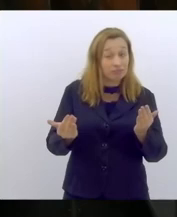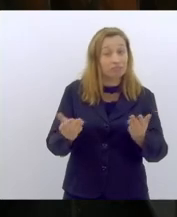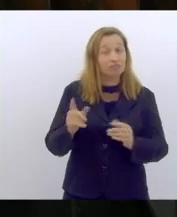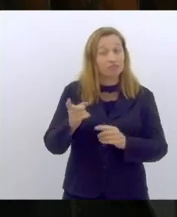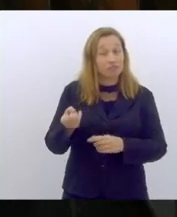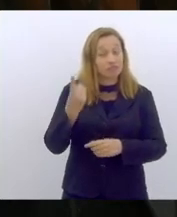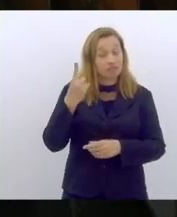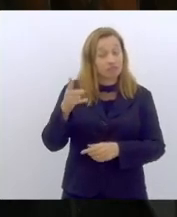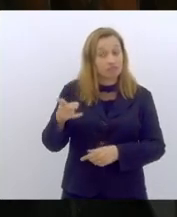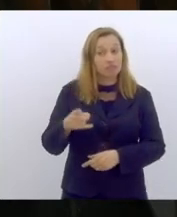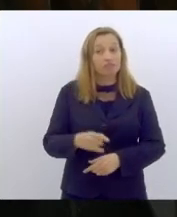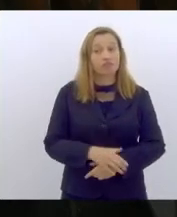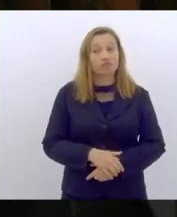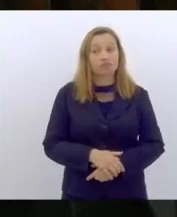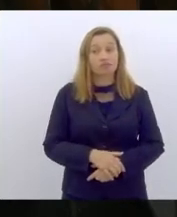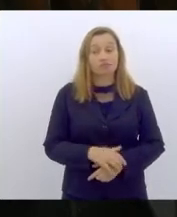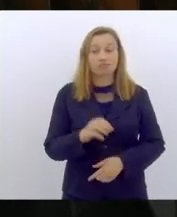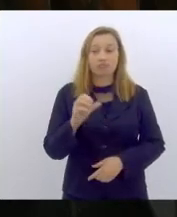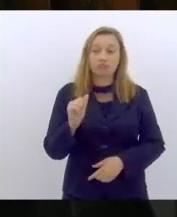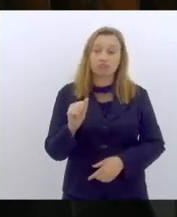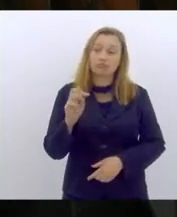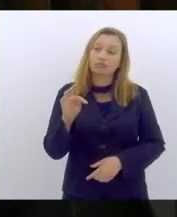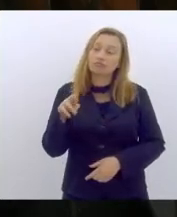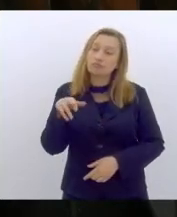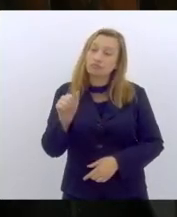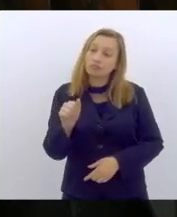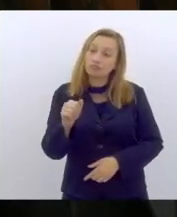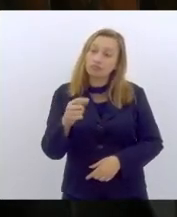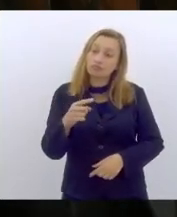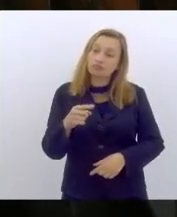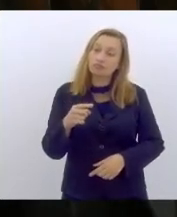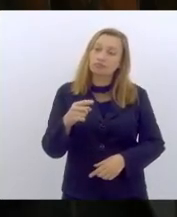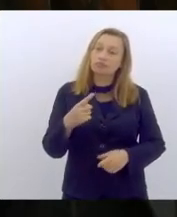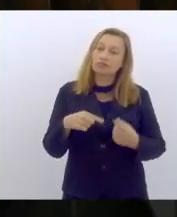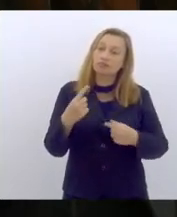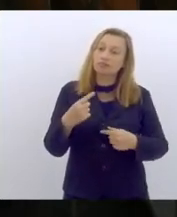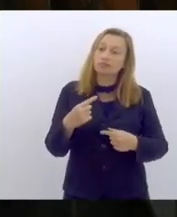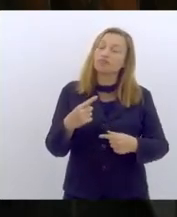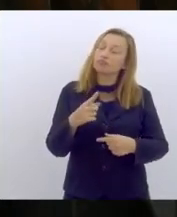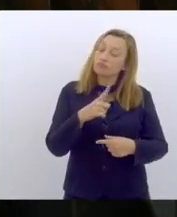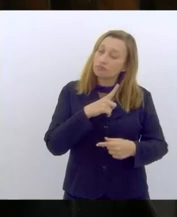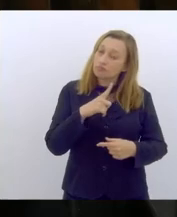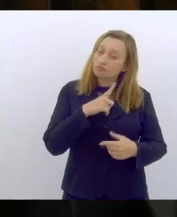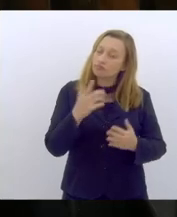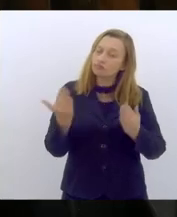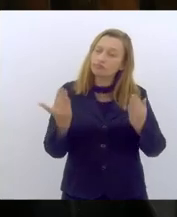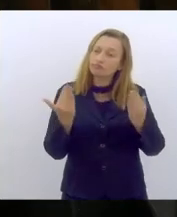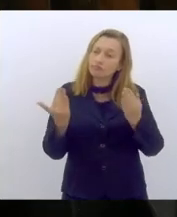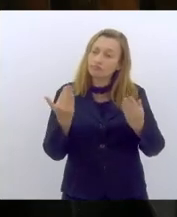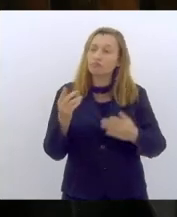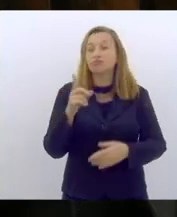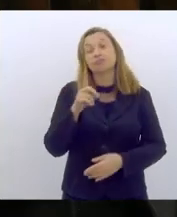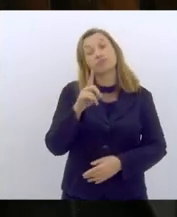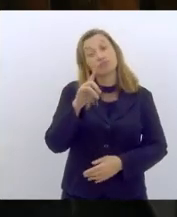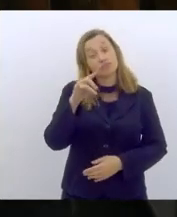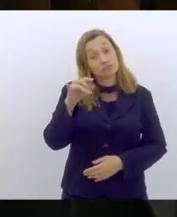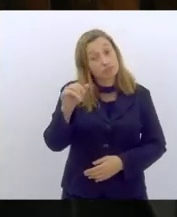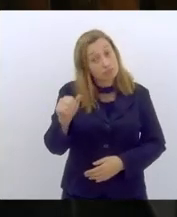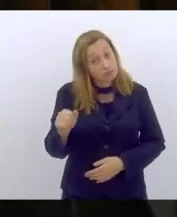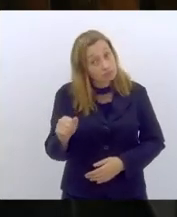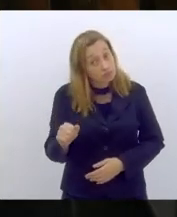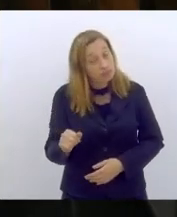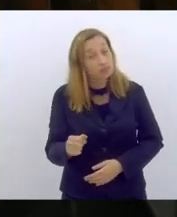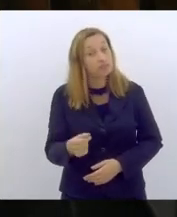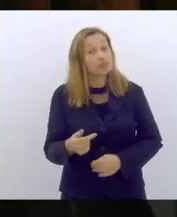se eu chamo outorga subfaturada tem um pulo de gato um dia isso